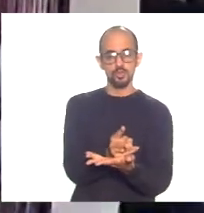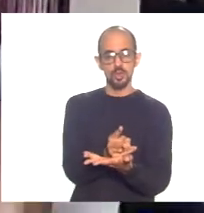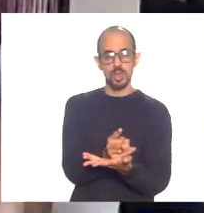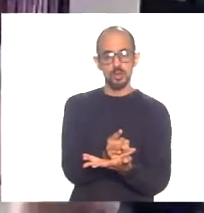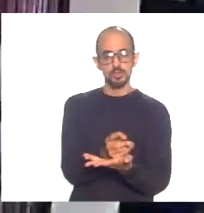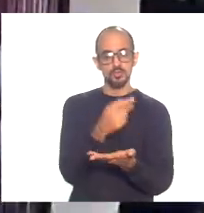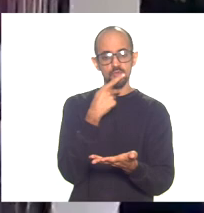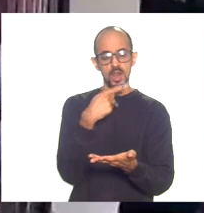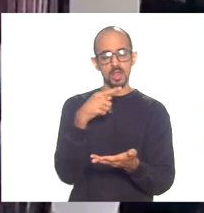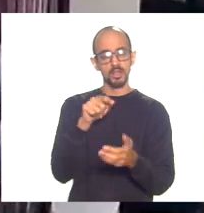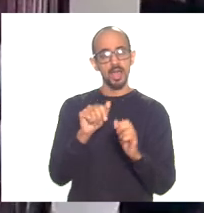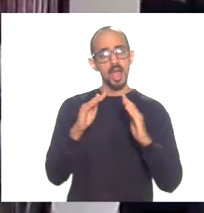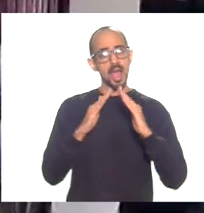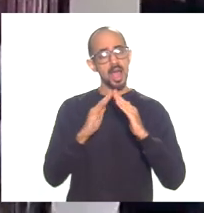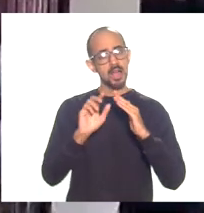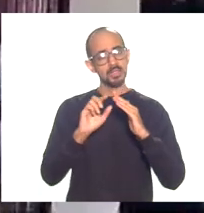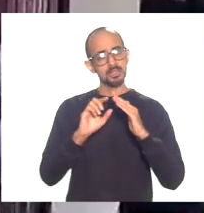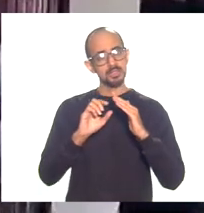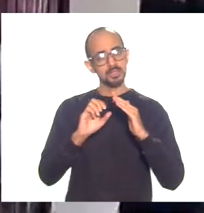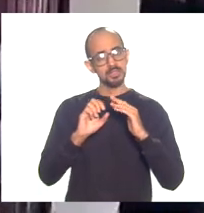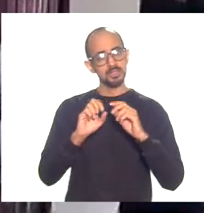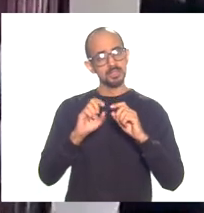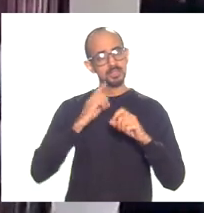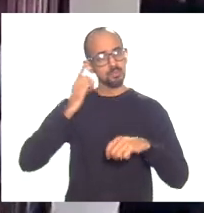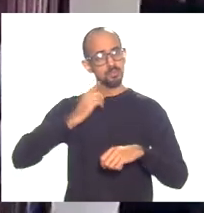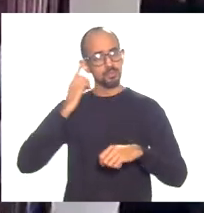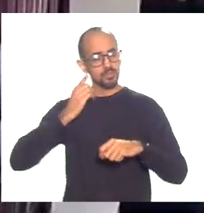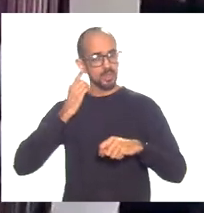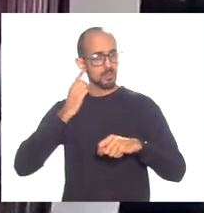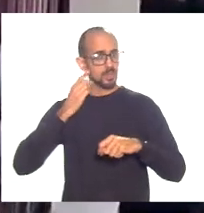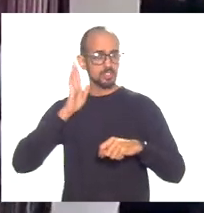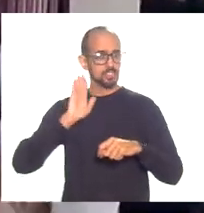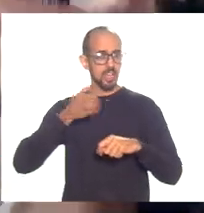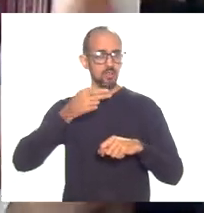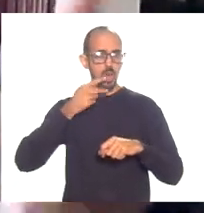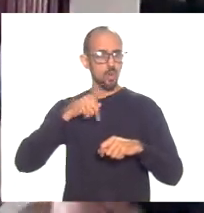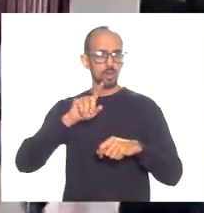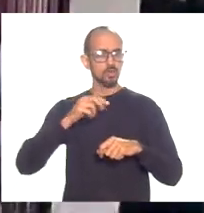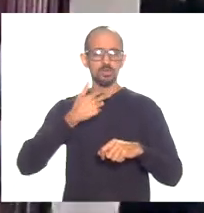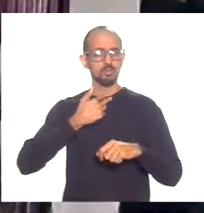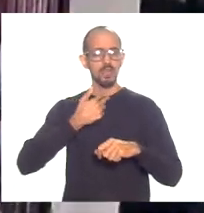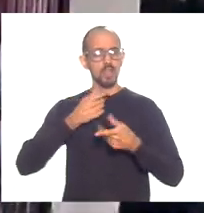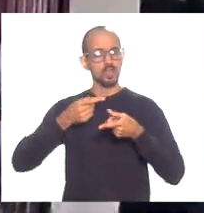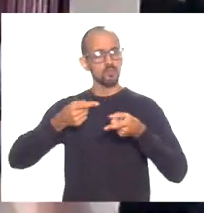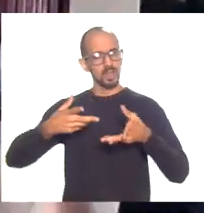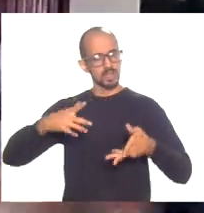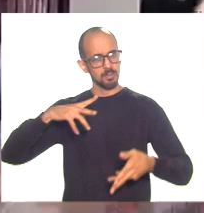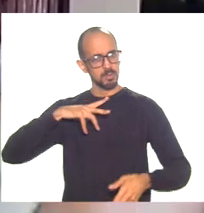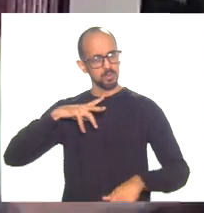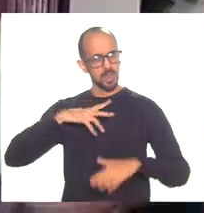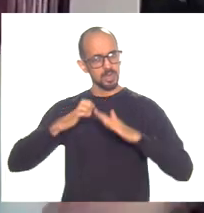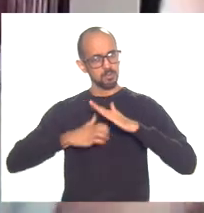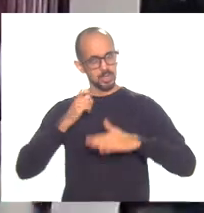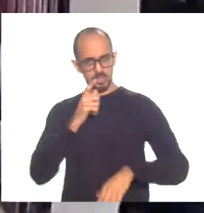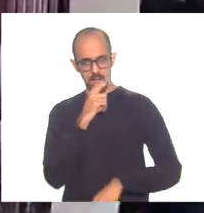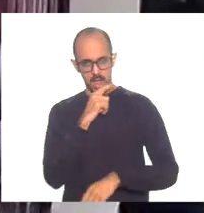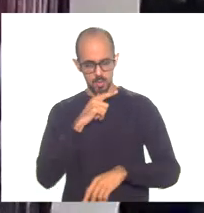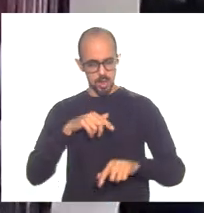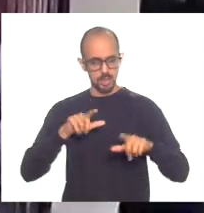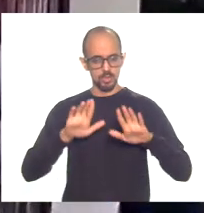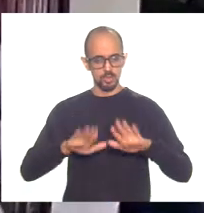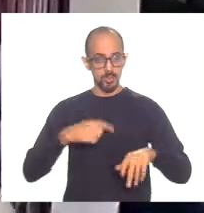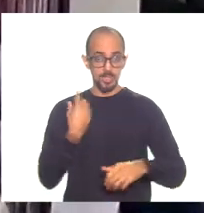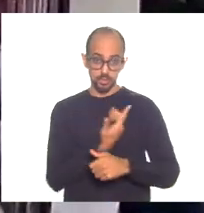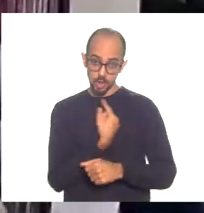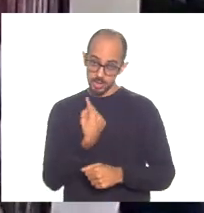unanimidade exatamente a não privatização da empresa SEDAI. Nós sabemos a importância, nós sabemos que a privatização da